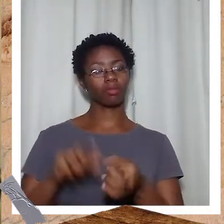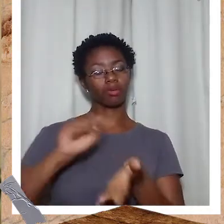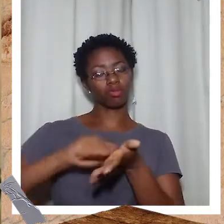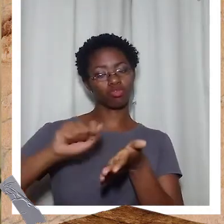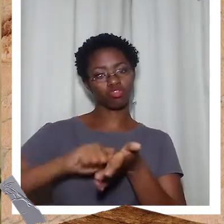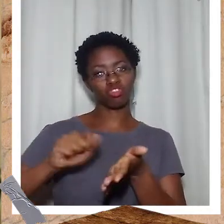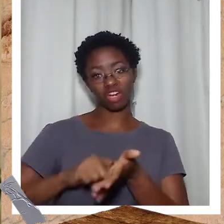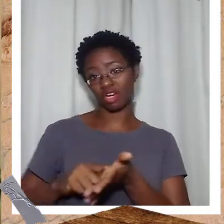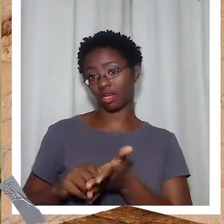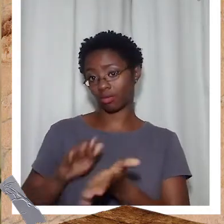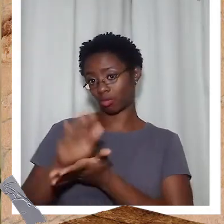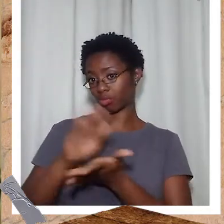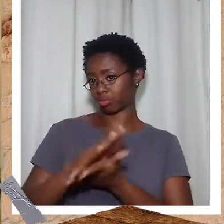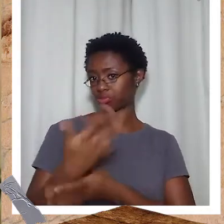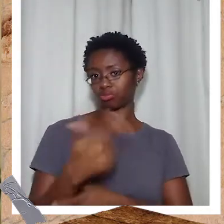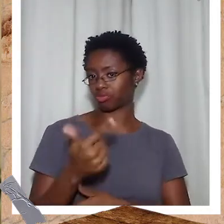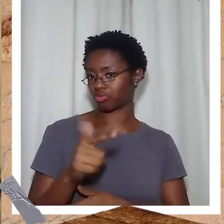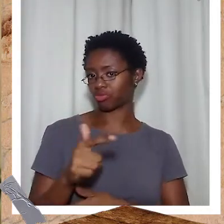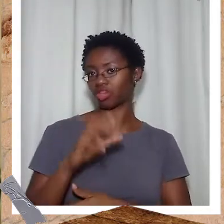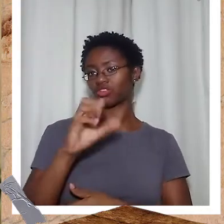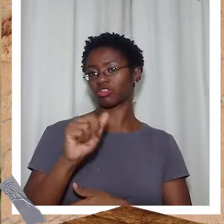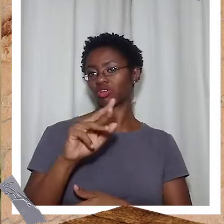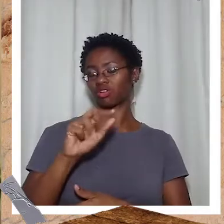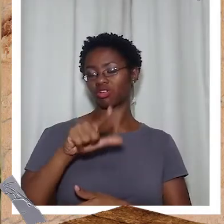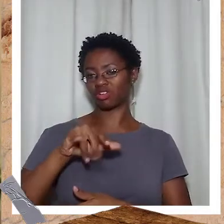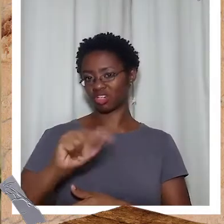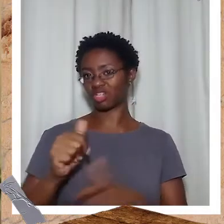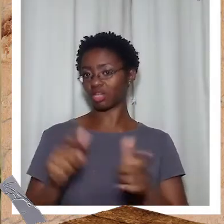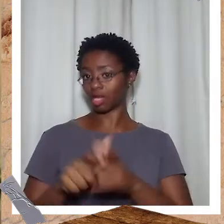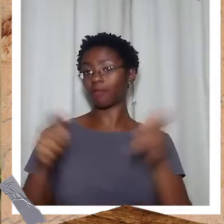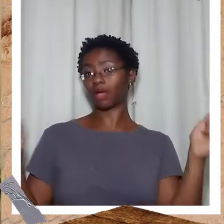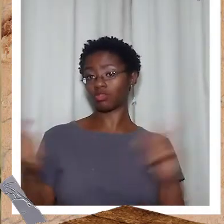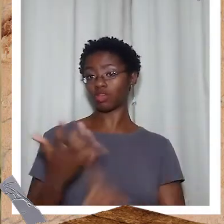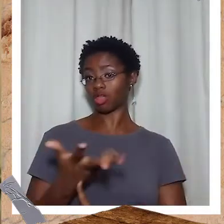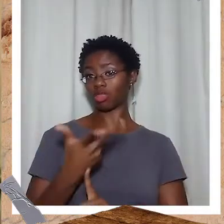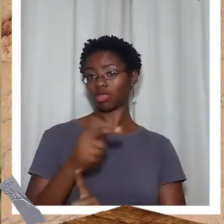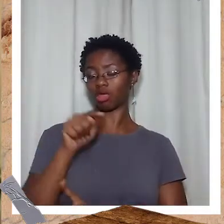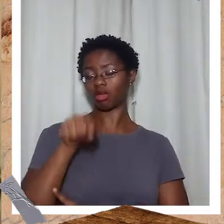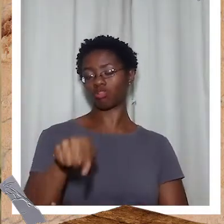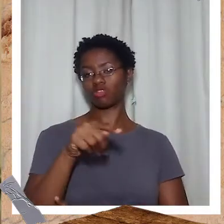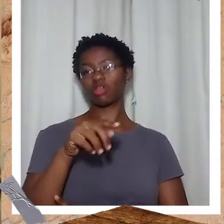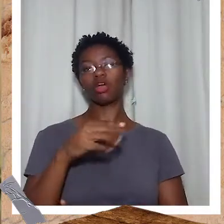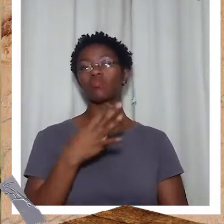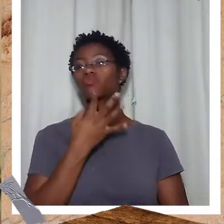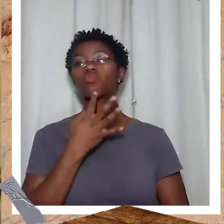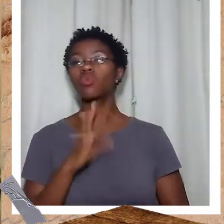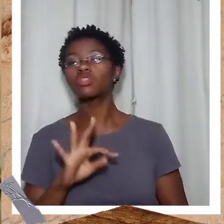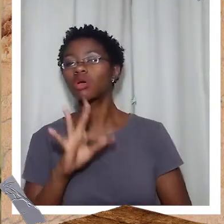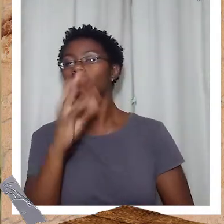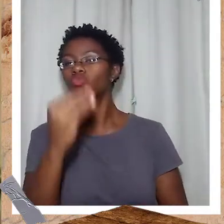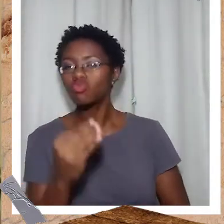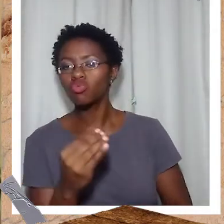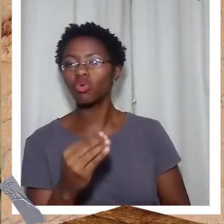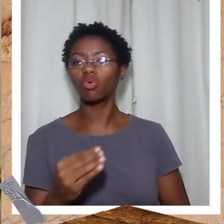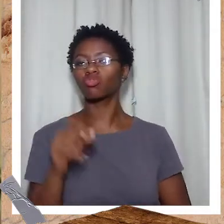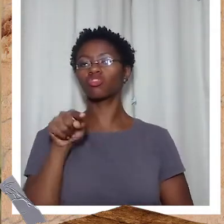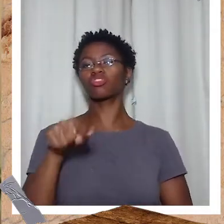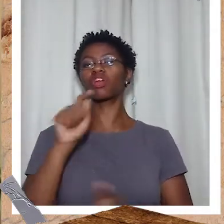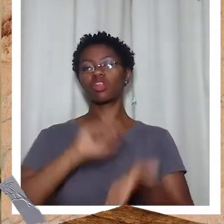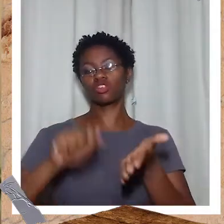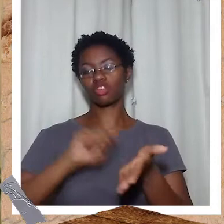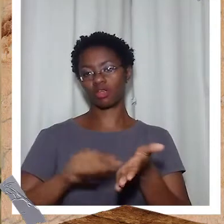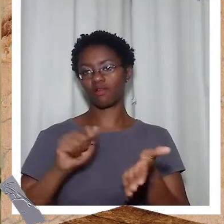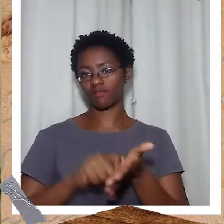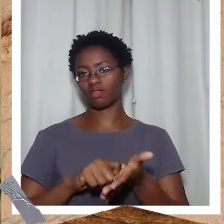manuscritos não publicados de Carolina, onde está a maior parte de sua obra. Conhecemos ainda muito pouco do que Carolina escreveu, né? São mais